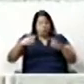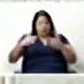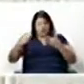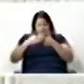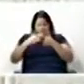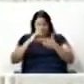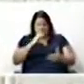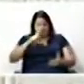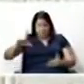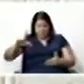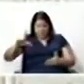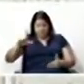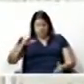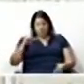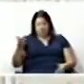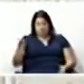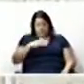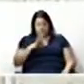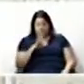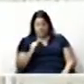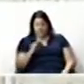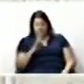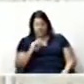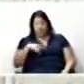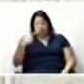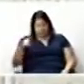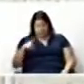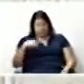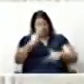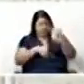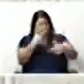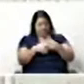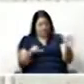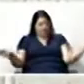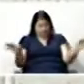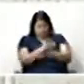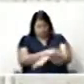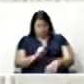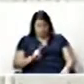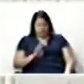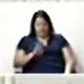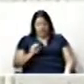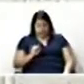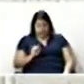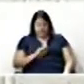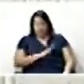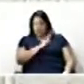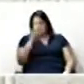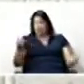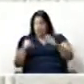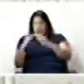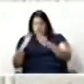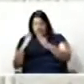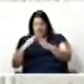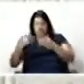entre Campo Limpo e Taboão. Estava saindo do trabalho, numa unidade básica de saúde, sofreu, vereador